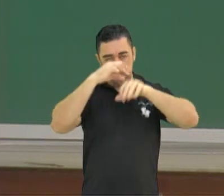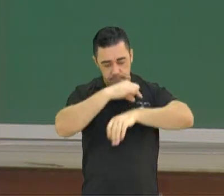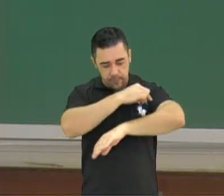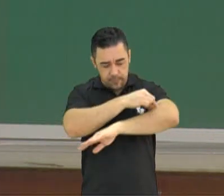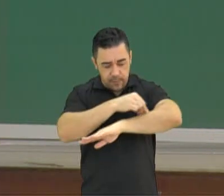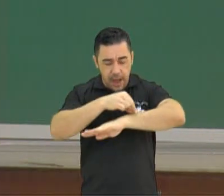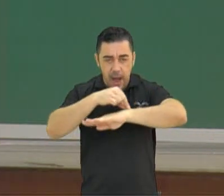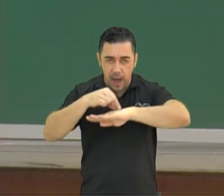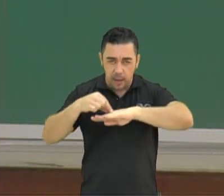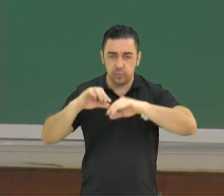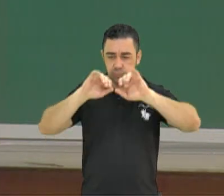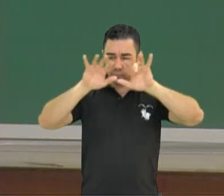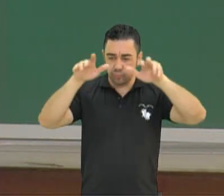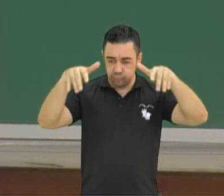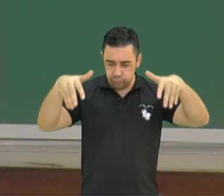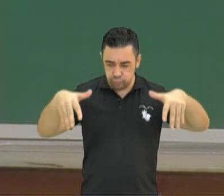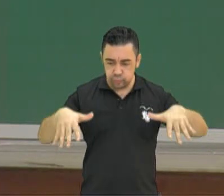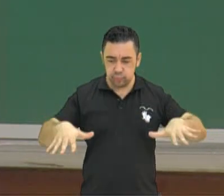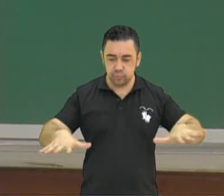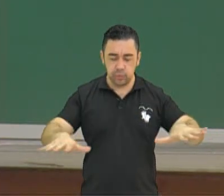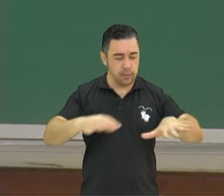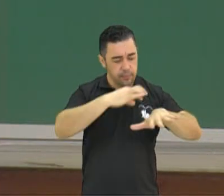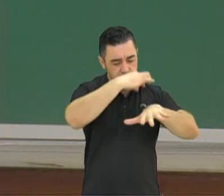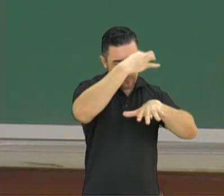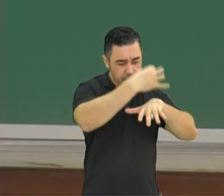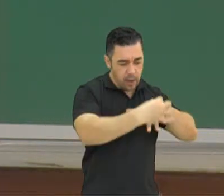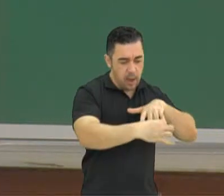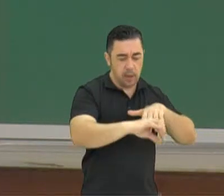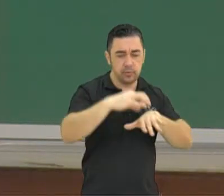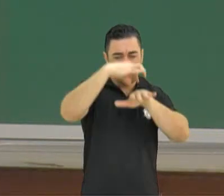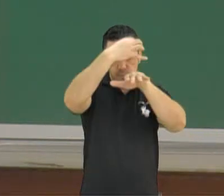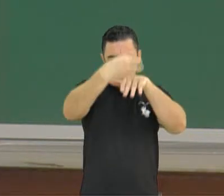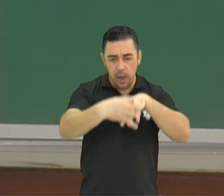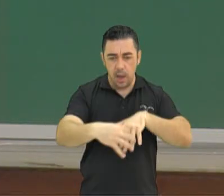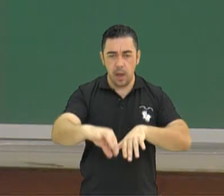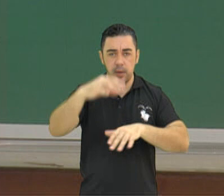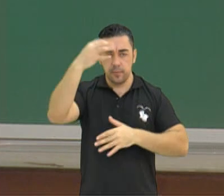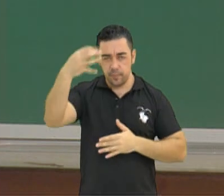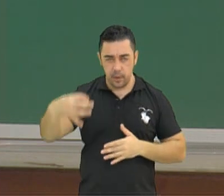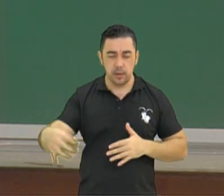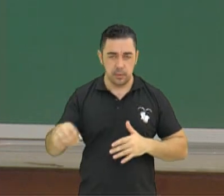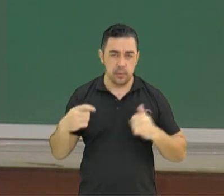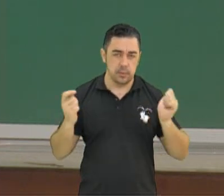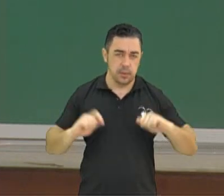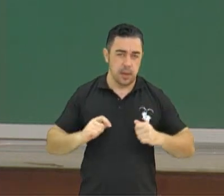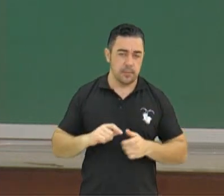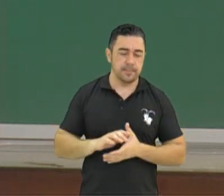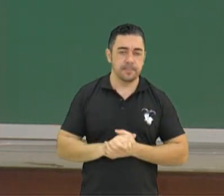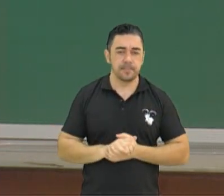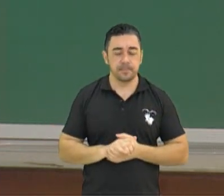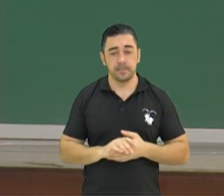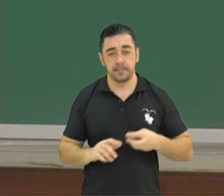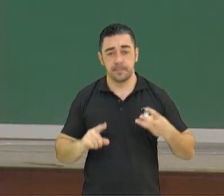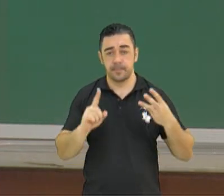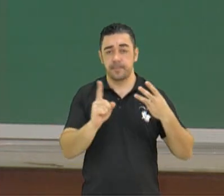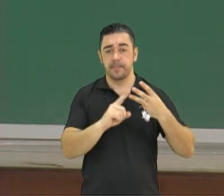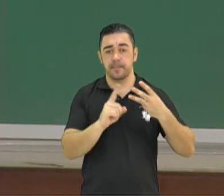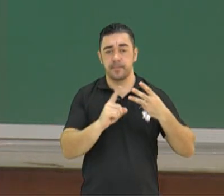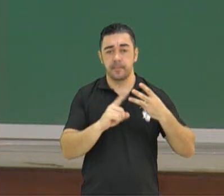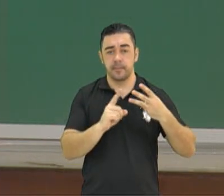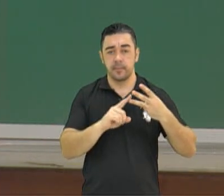conseguem crescer mais, né? Já tem um tecido de sustentação, porque elas são maiores, elas precisam se sustentar. Depois a gente vai lá